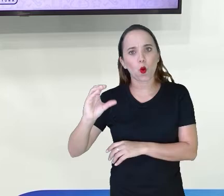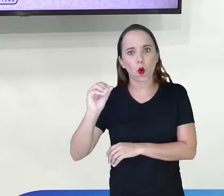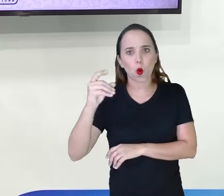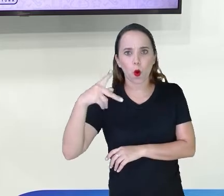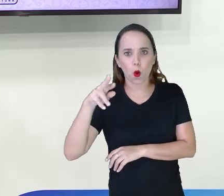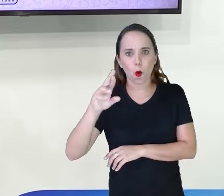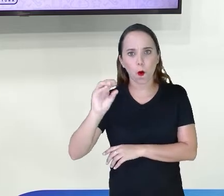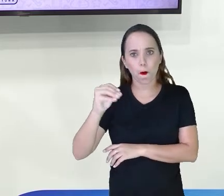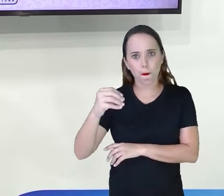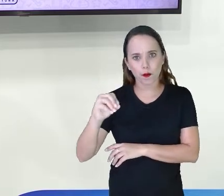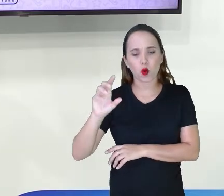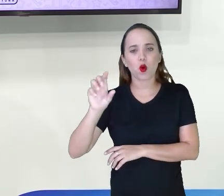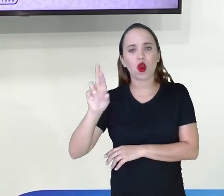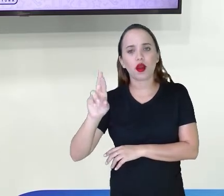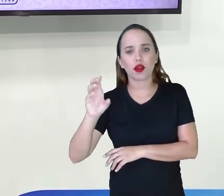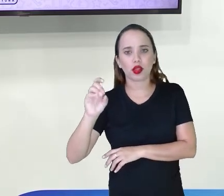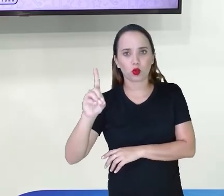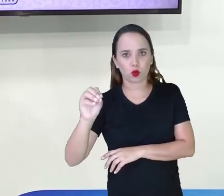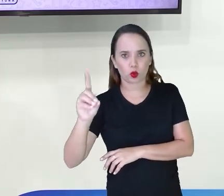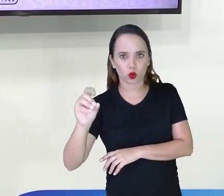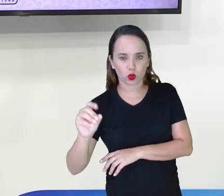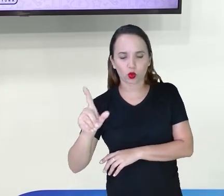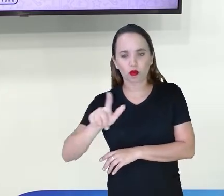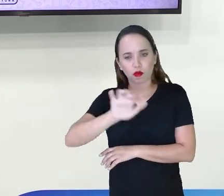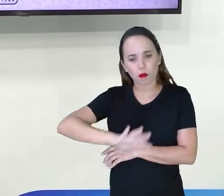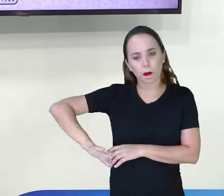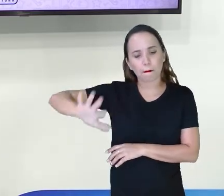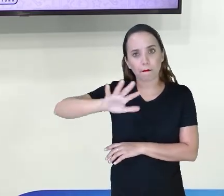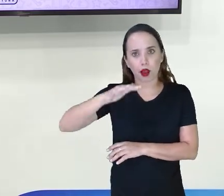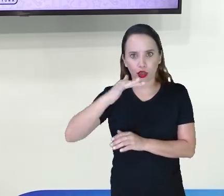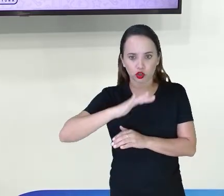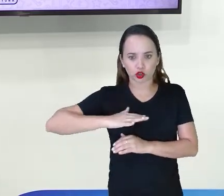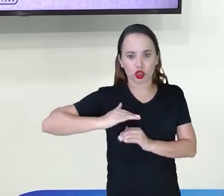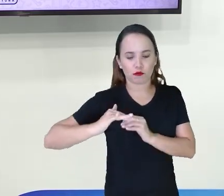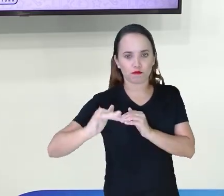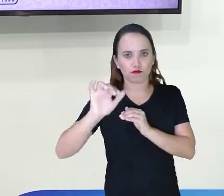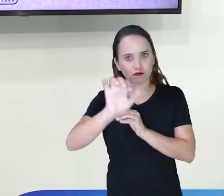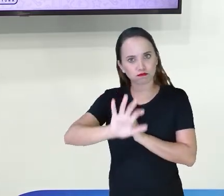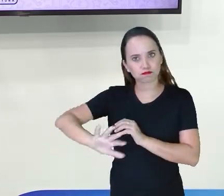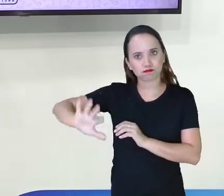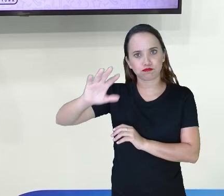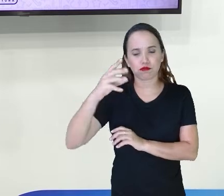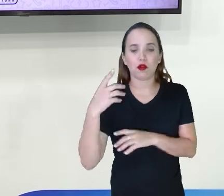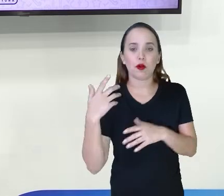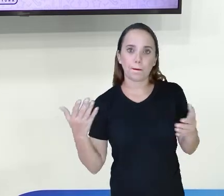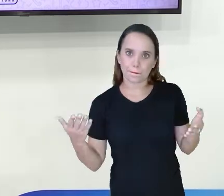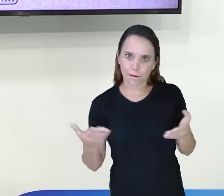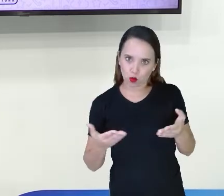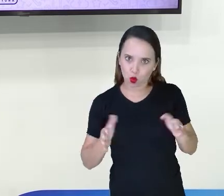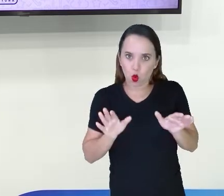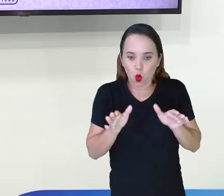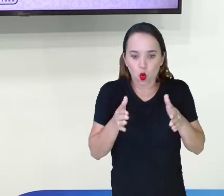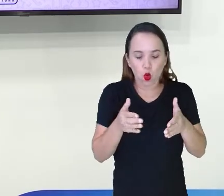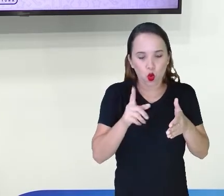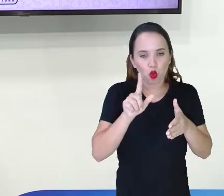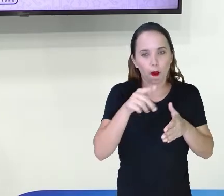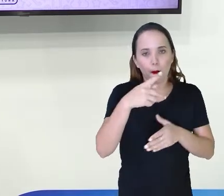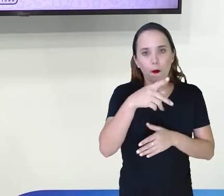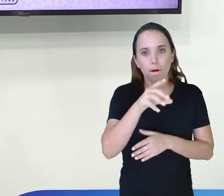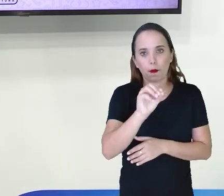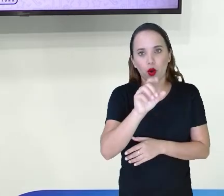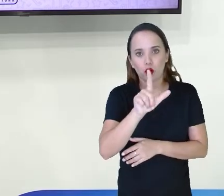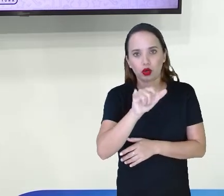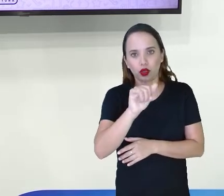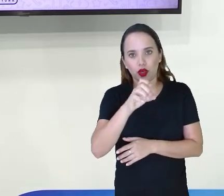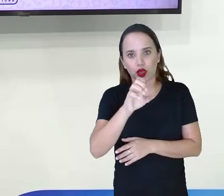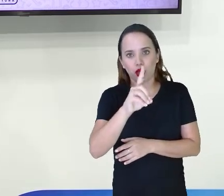figura espacial. Mas hoje a gente vai focar um pouco em poliedros, porque, como eu disse para vocês,